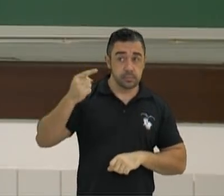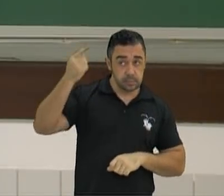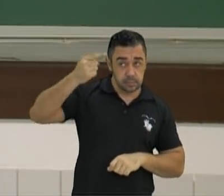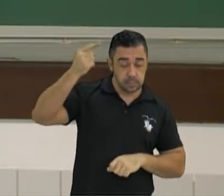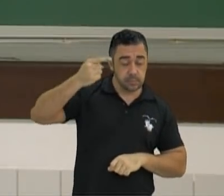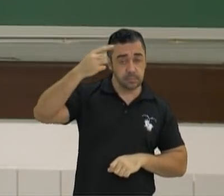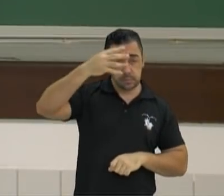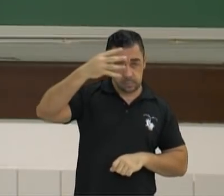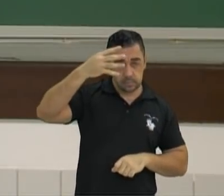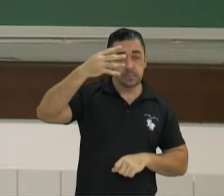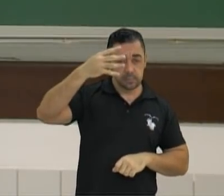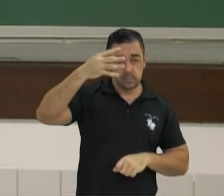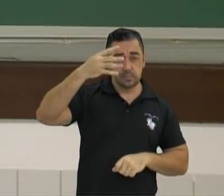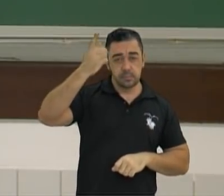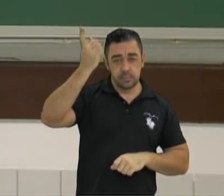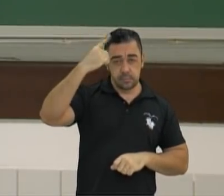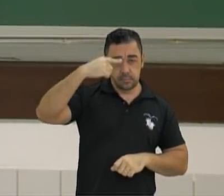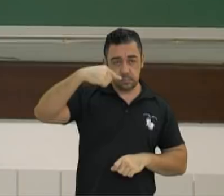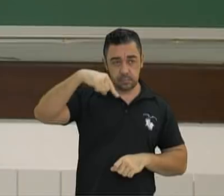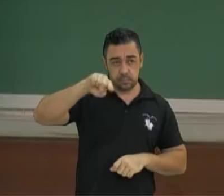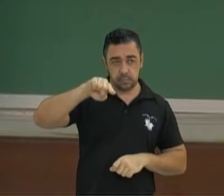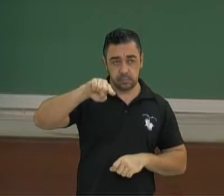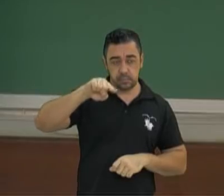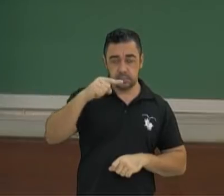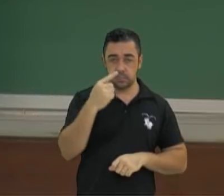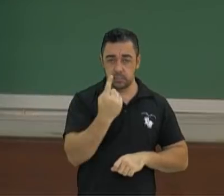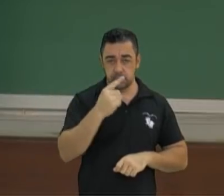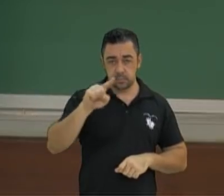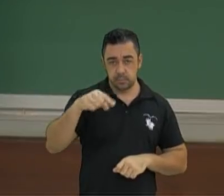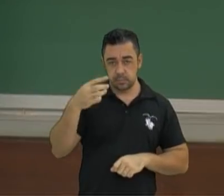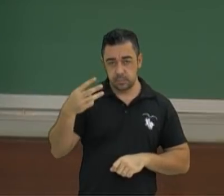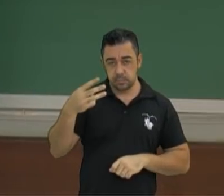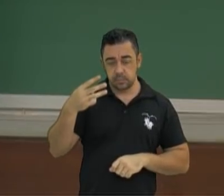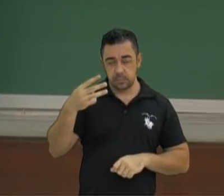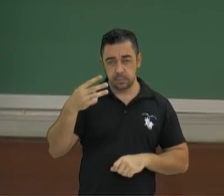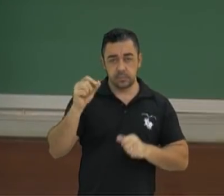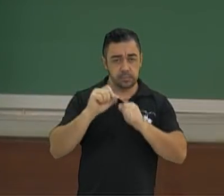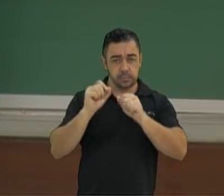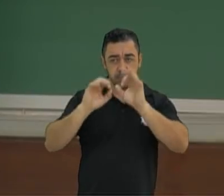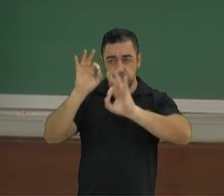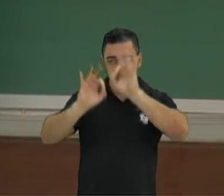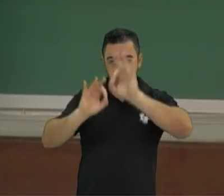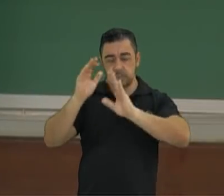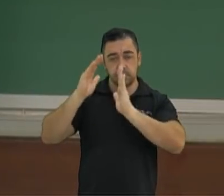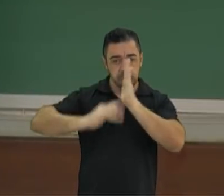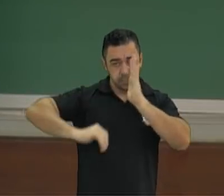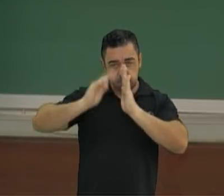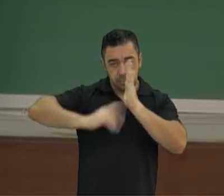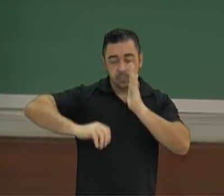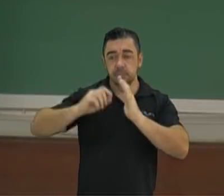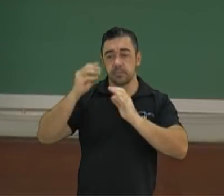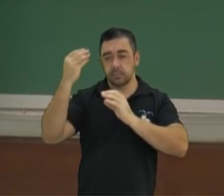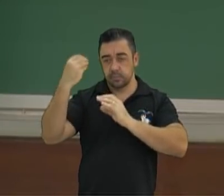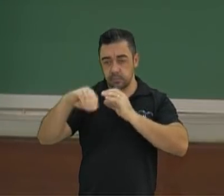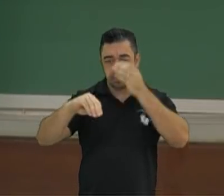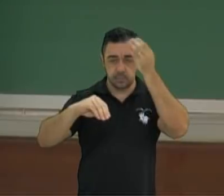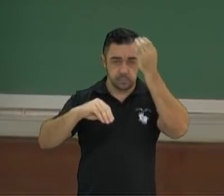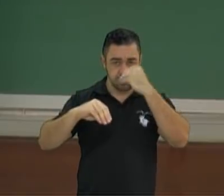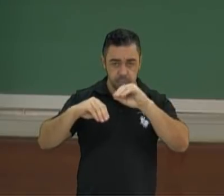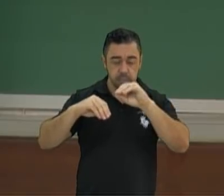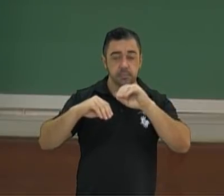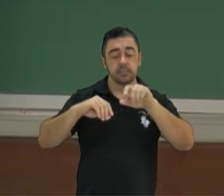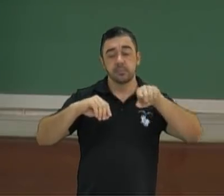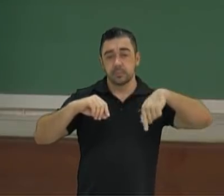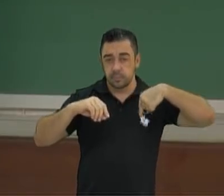cima. E como um valor é negativo e outro é positivo, você tem que fazer a subtração e não